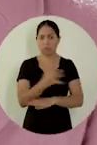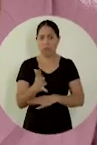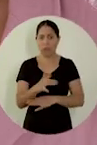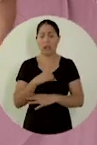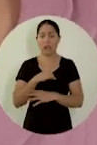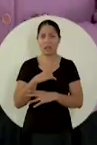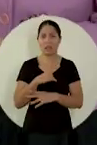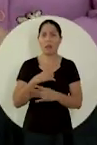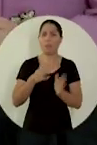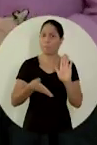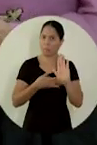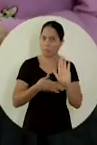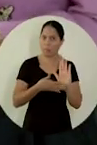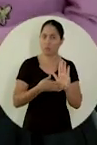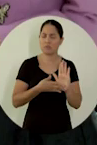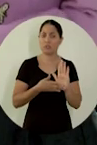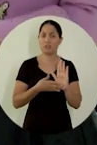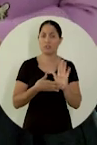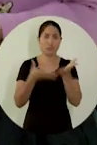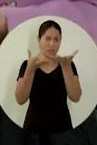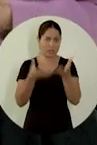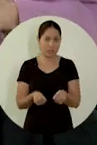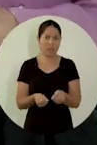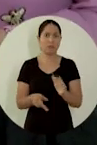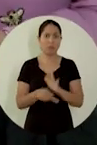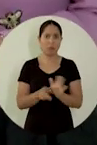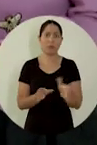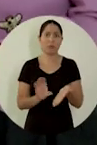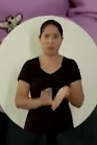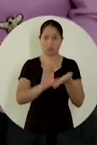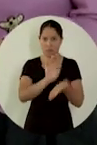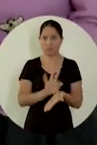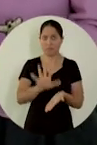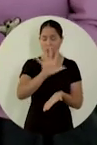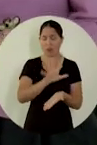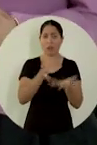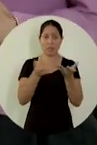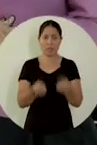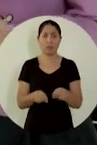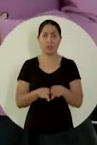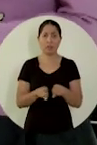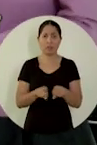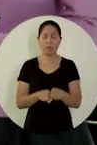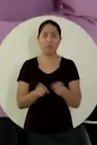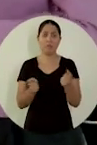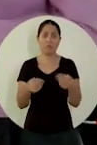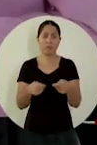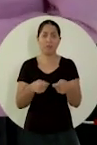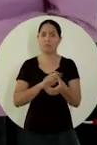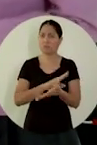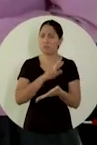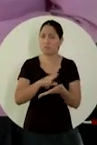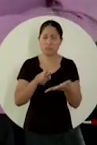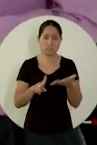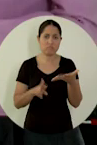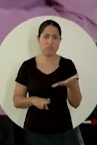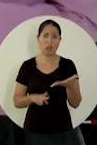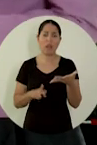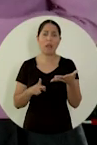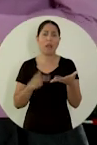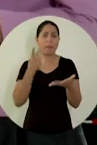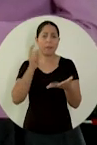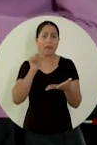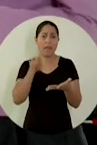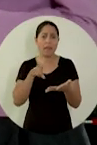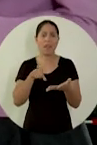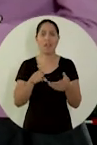Direito Urbanístico, realizaram uma proposta que foi acatada pelo Conselho Federal Pleno de viabilizar a propositura de ações